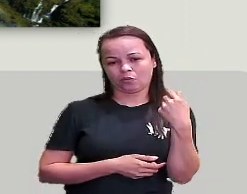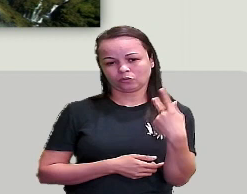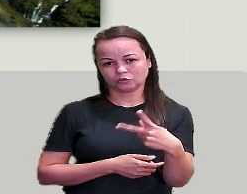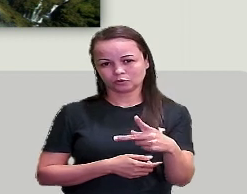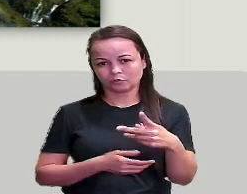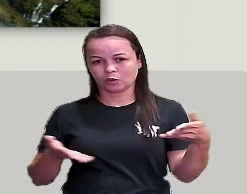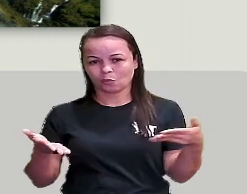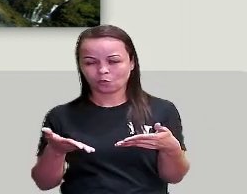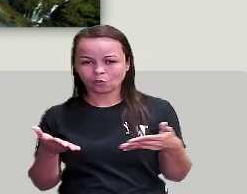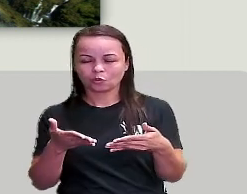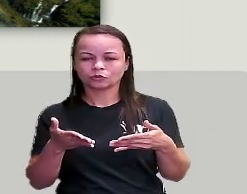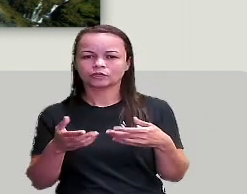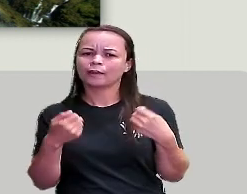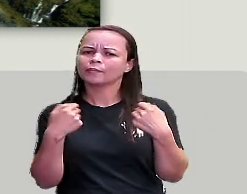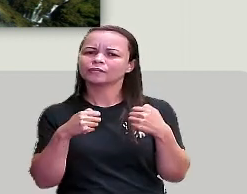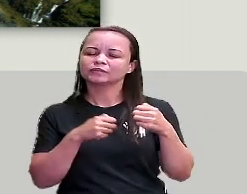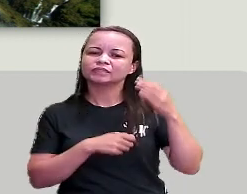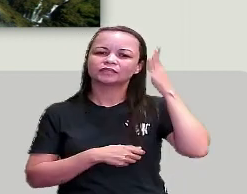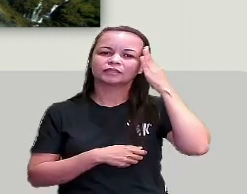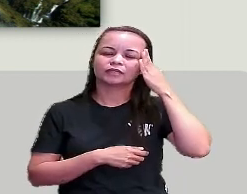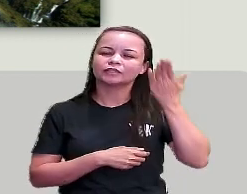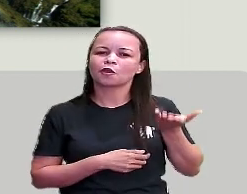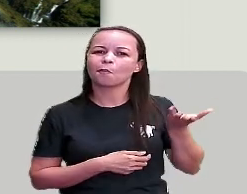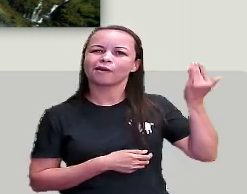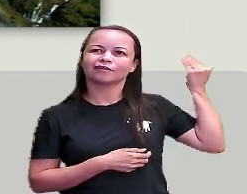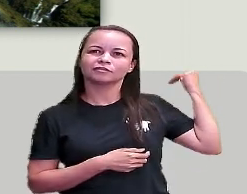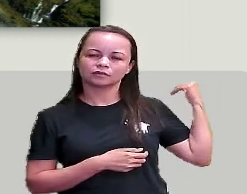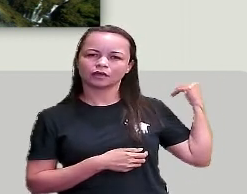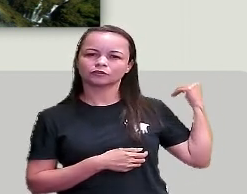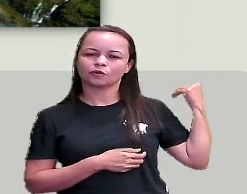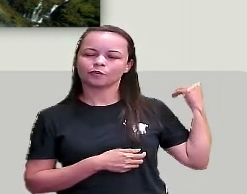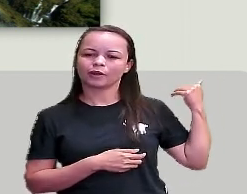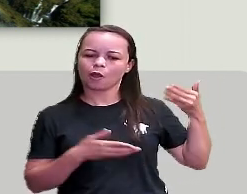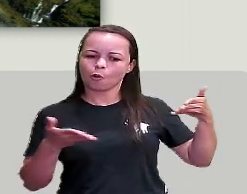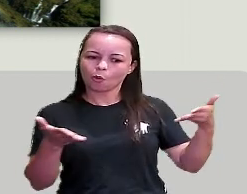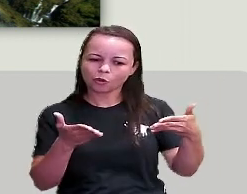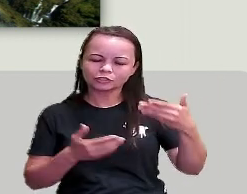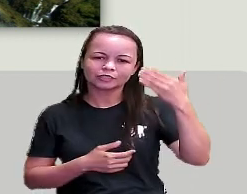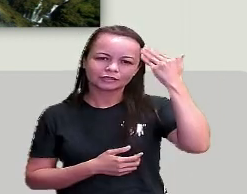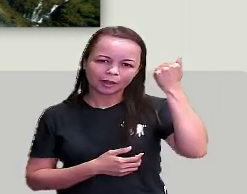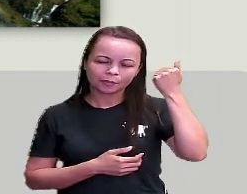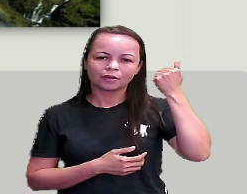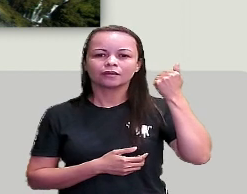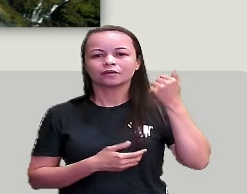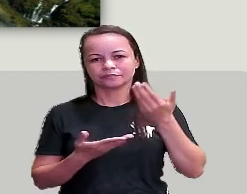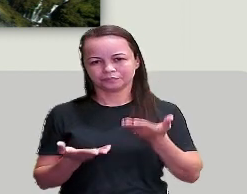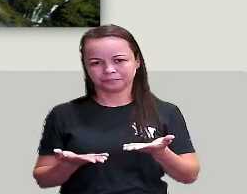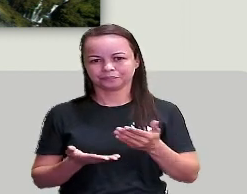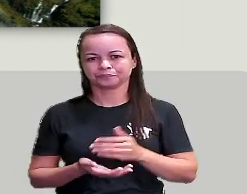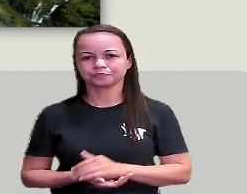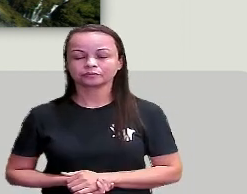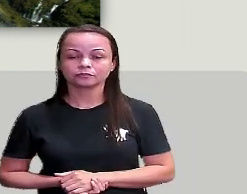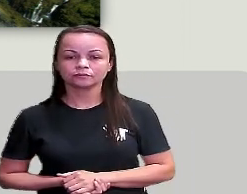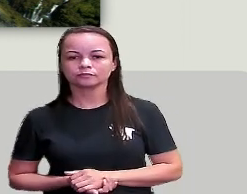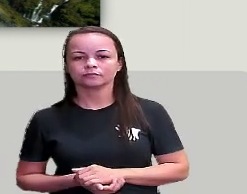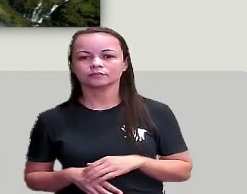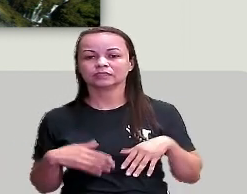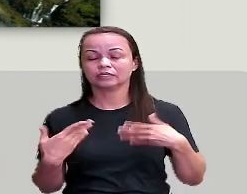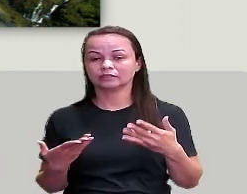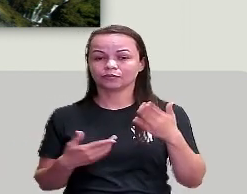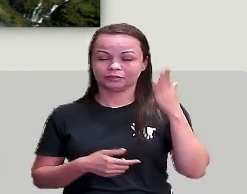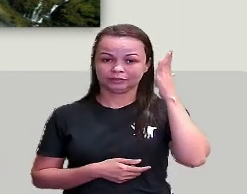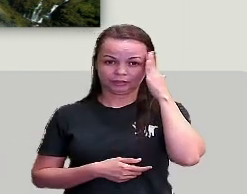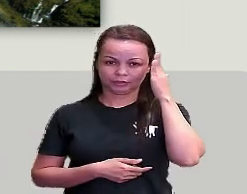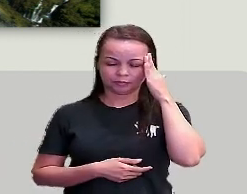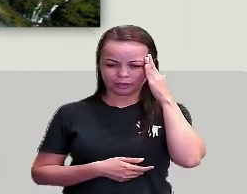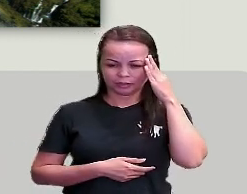atualmente, precisamos compreender o que passou. Para eu saber a atualidade, eu preciso compreender o que passou antigamente. Então, essa